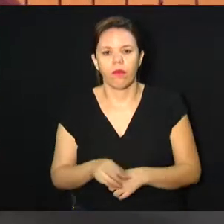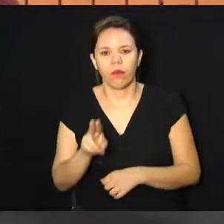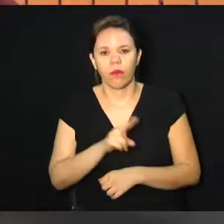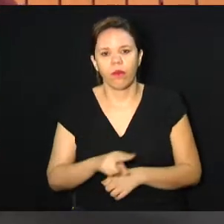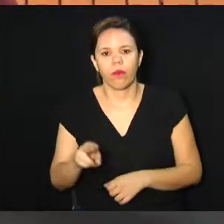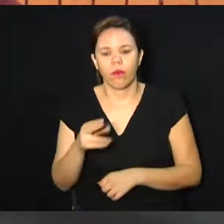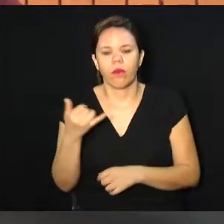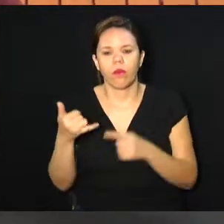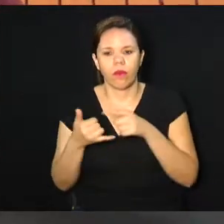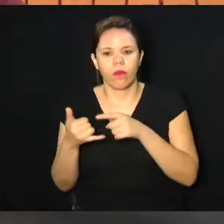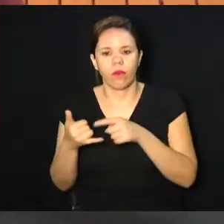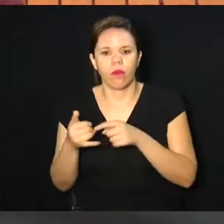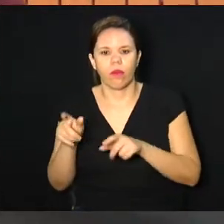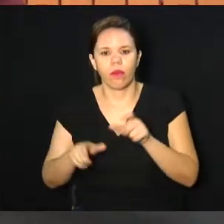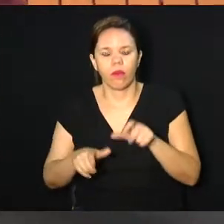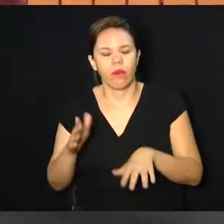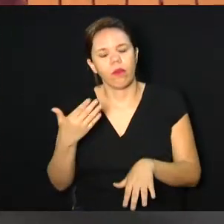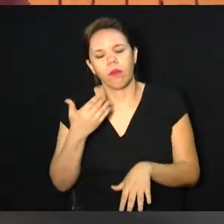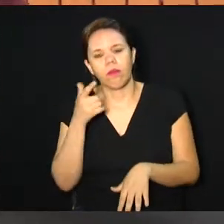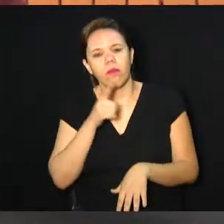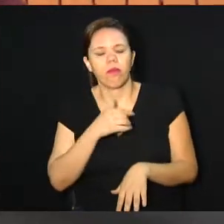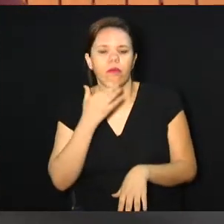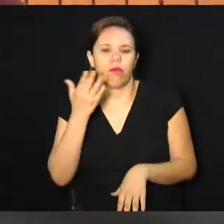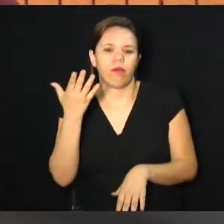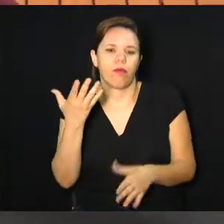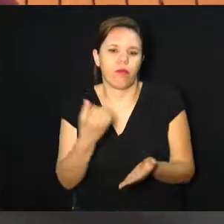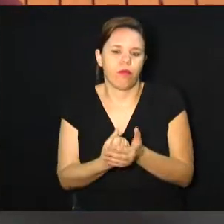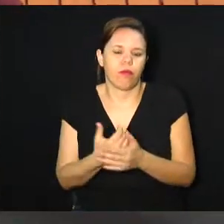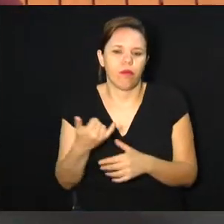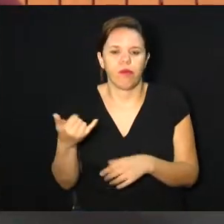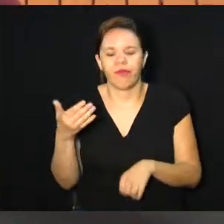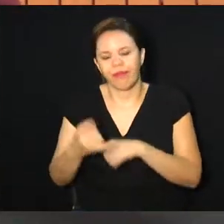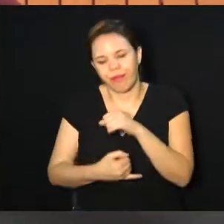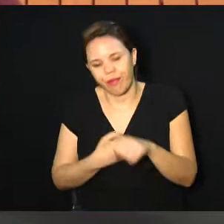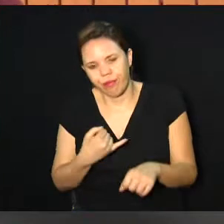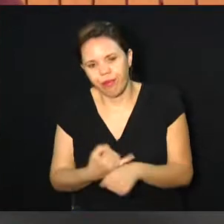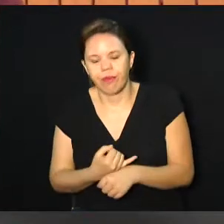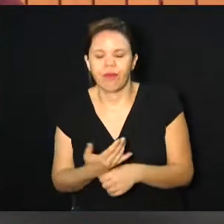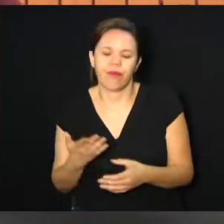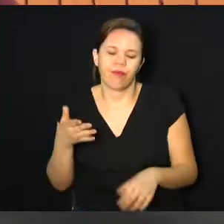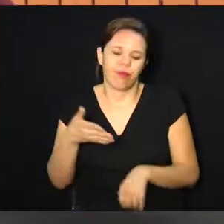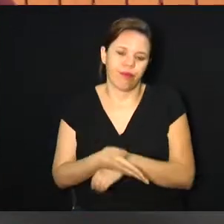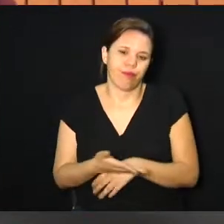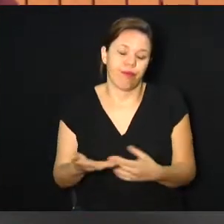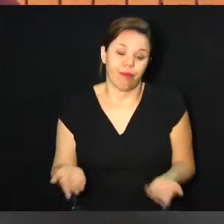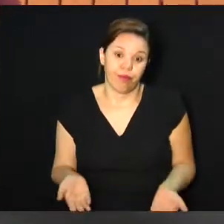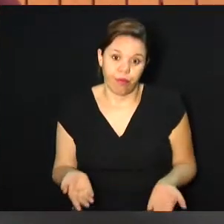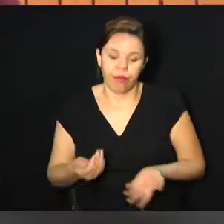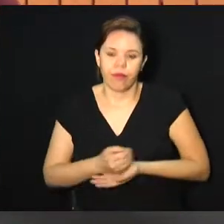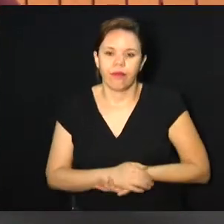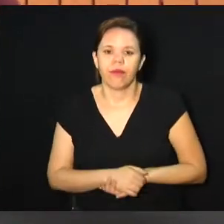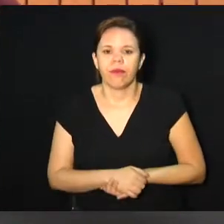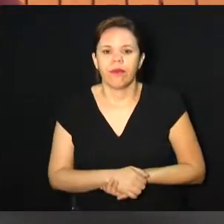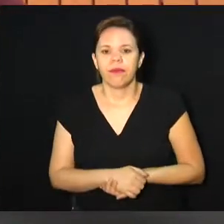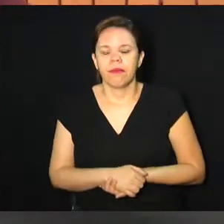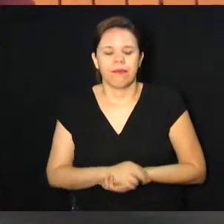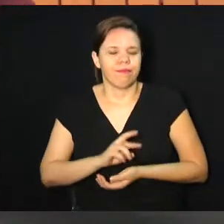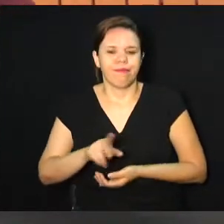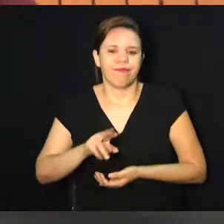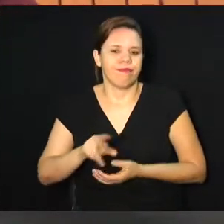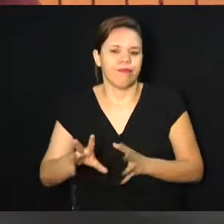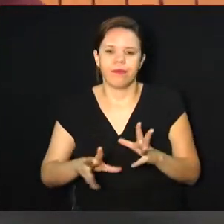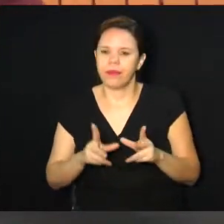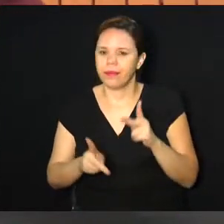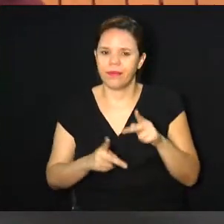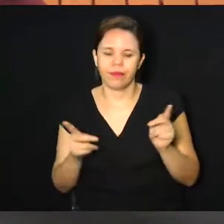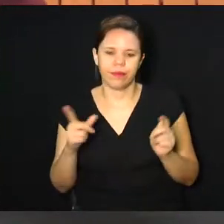das pessoas, que pode ser que não tenham espaço, e ainda precisa de acesso à internet, que não é todo mundo que